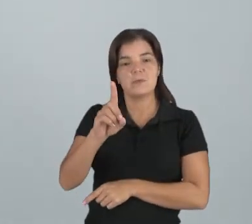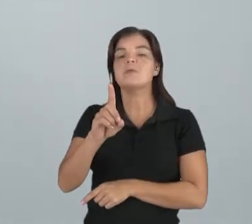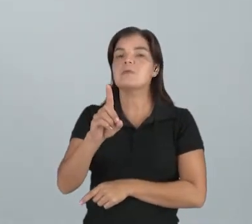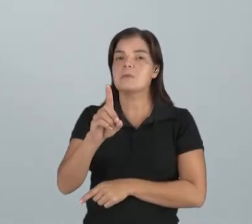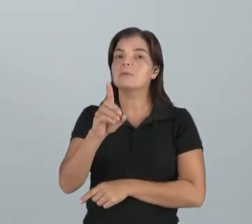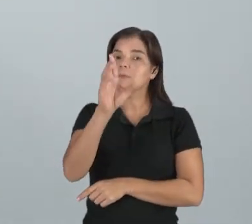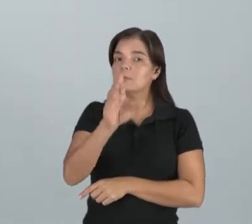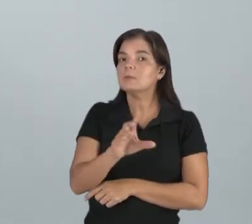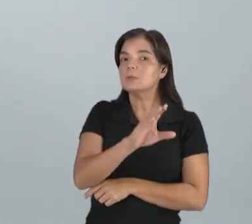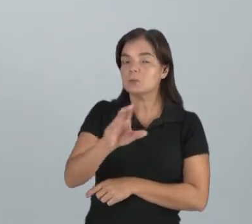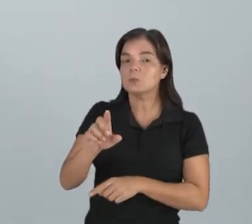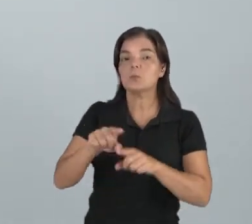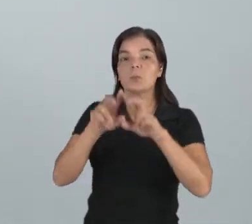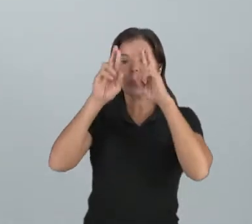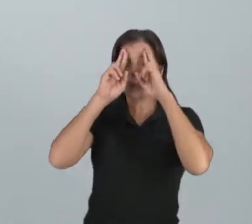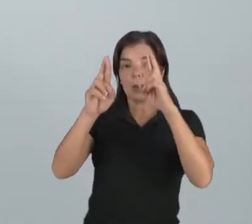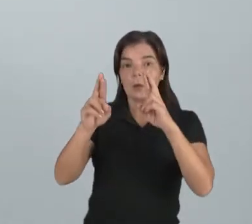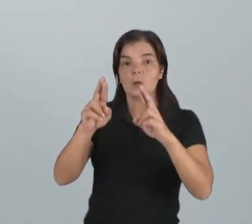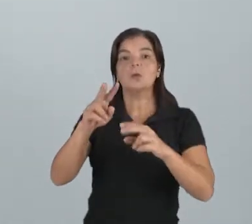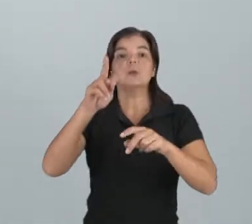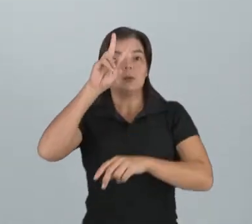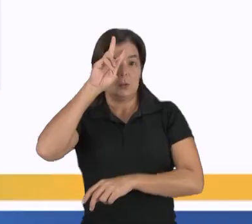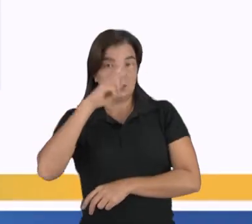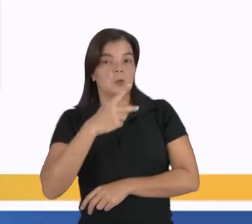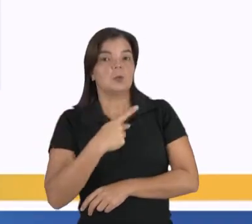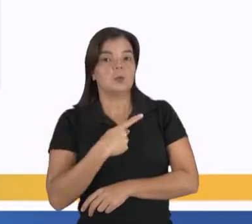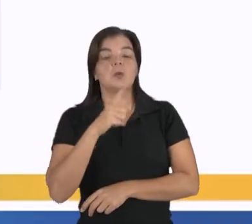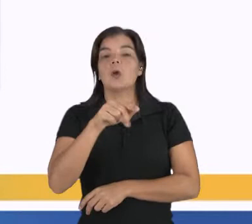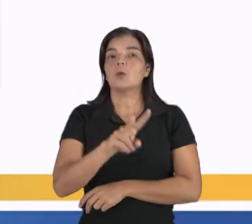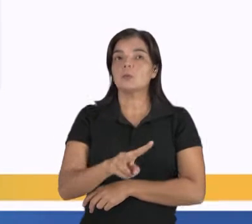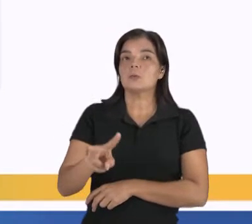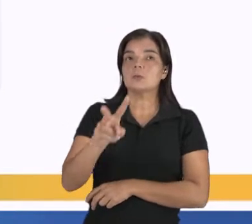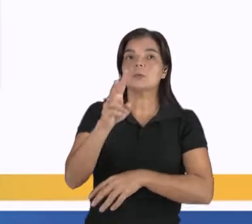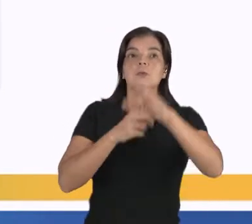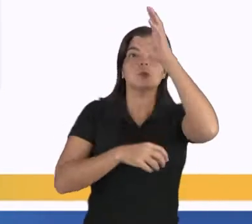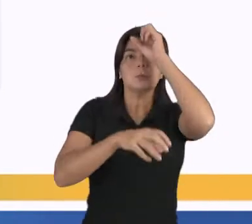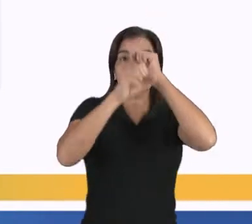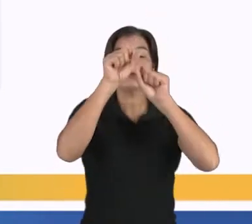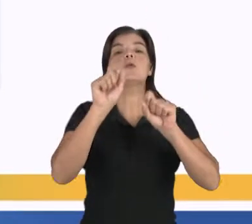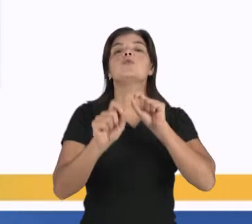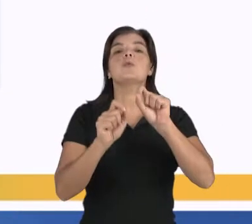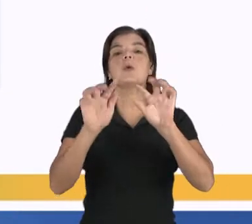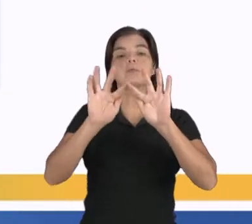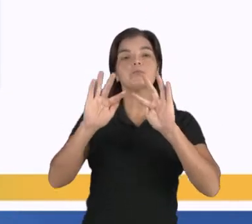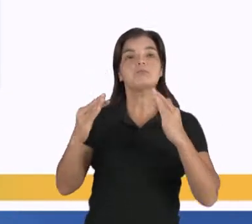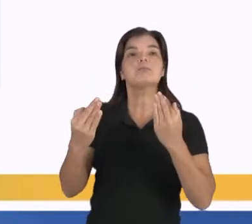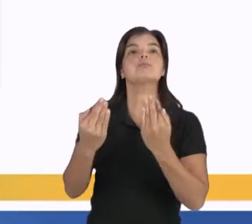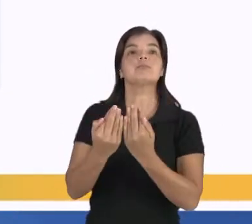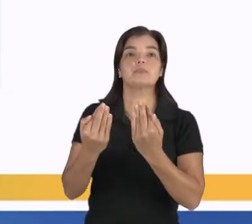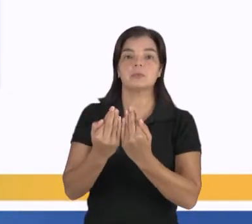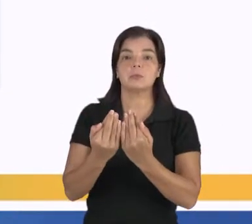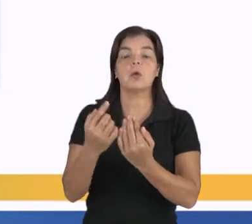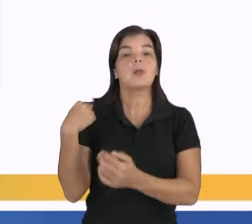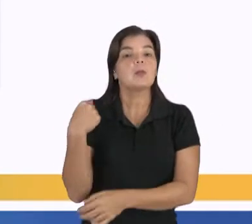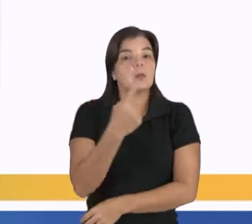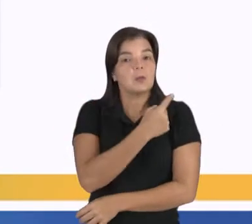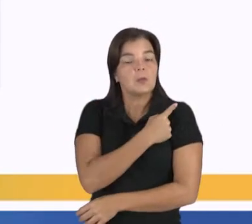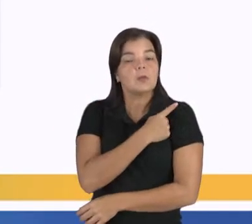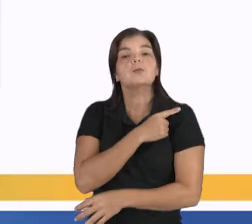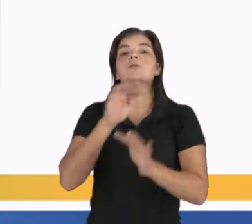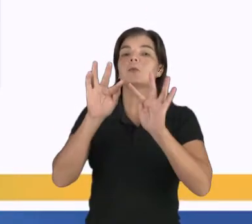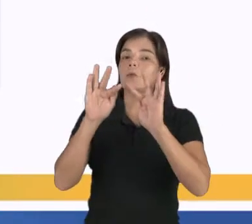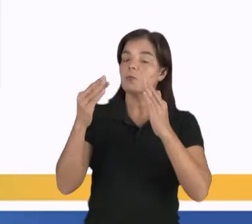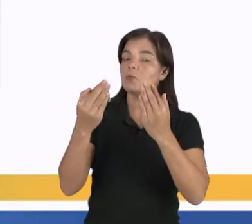não é? Respeito a si mesmo e ao outro é um valor aprendido em família. A nossa família nos dá